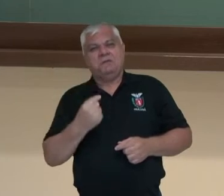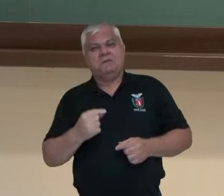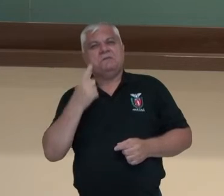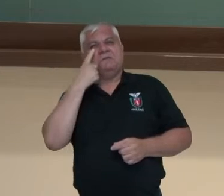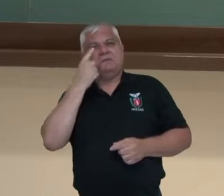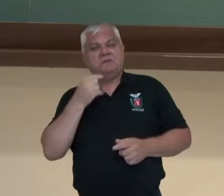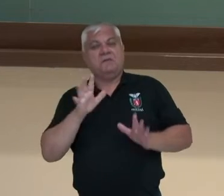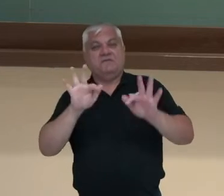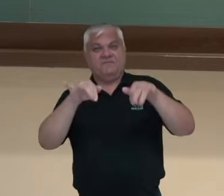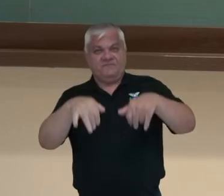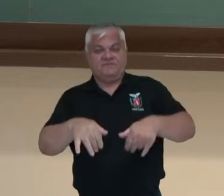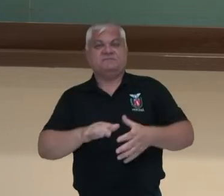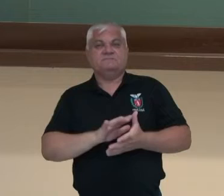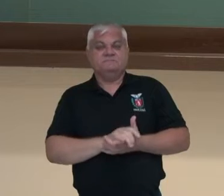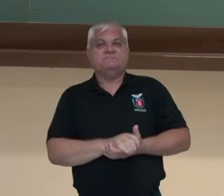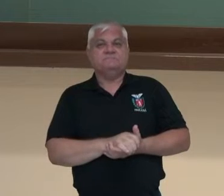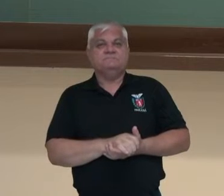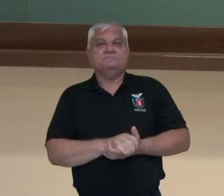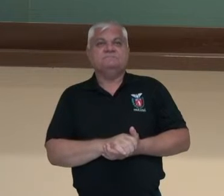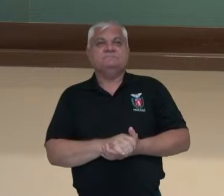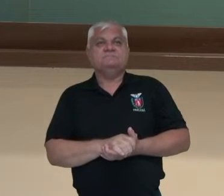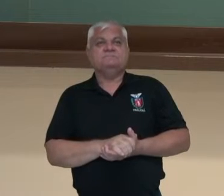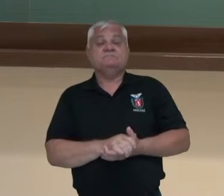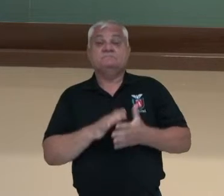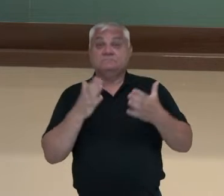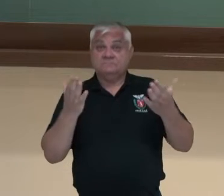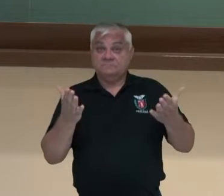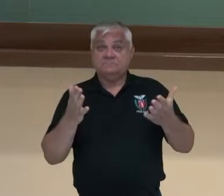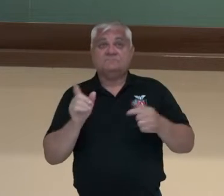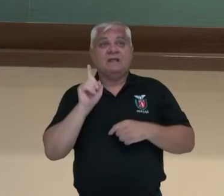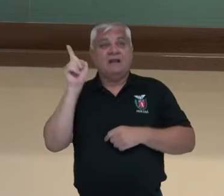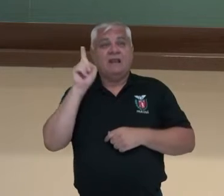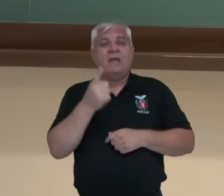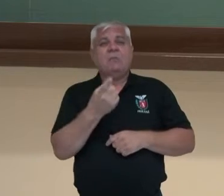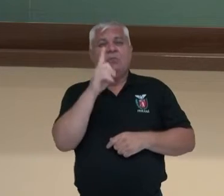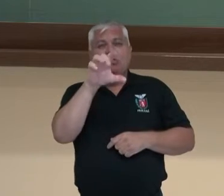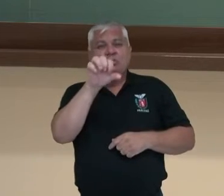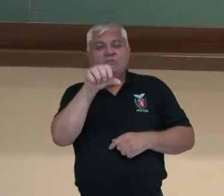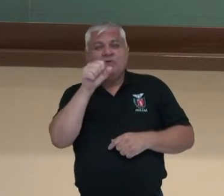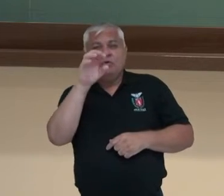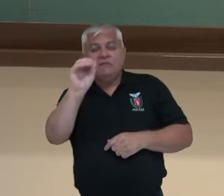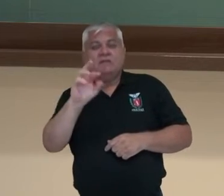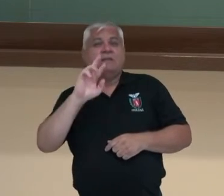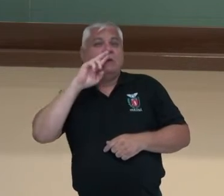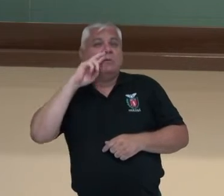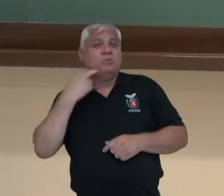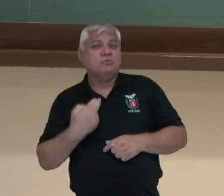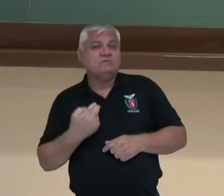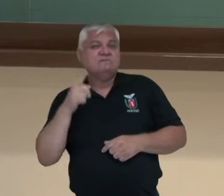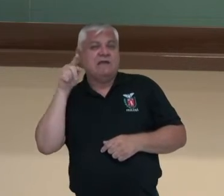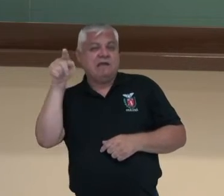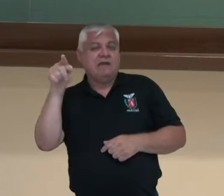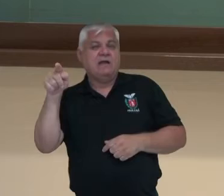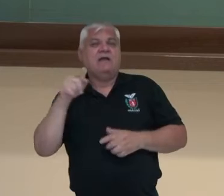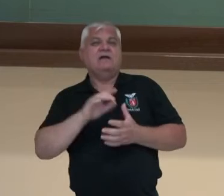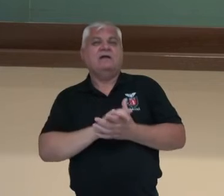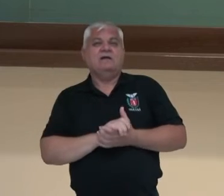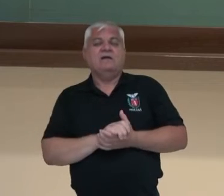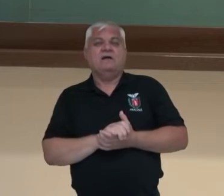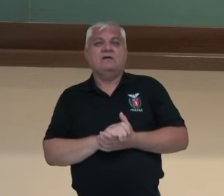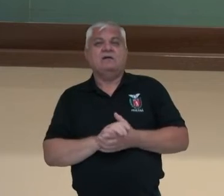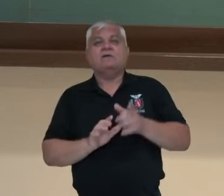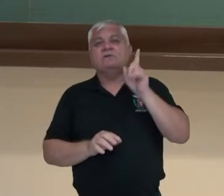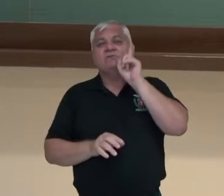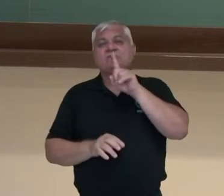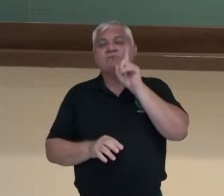das Olimpíadas, né? Então, nessa época, a União Soviética, né, a antiga,